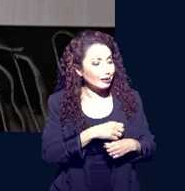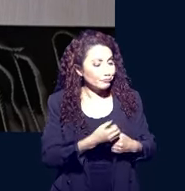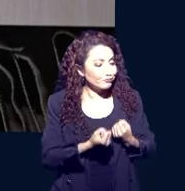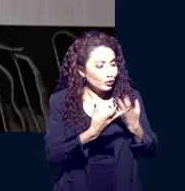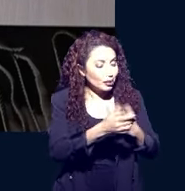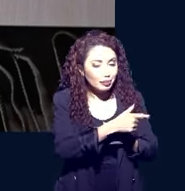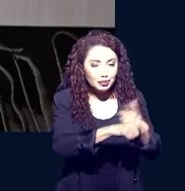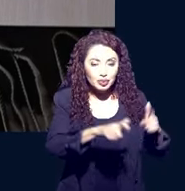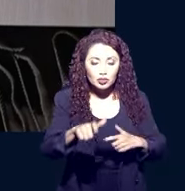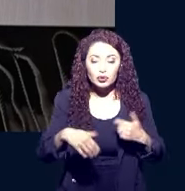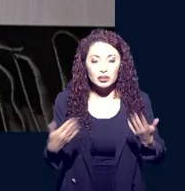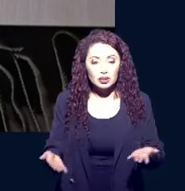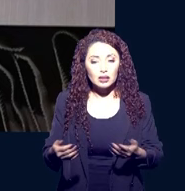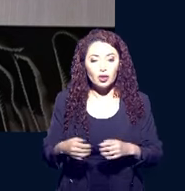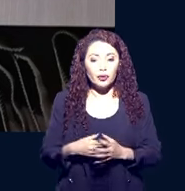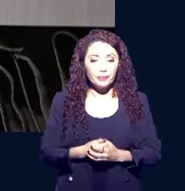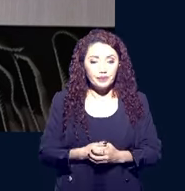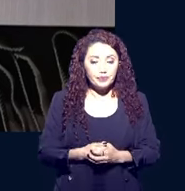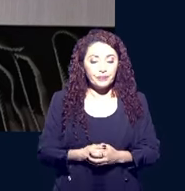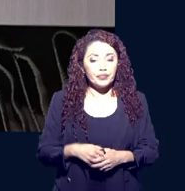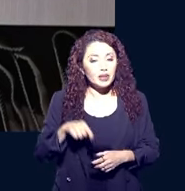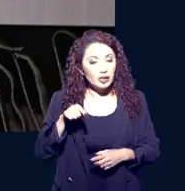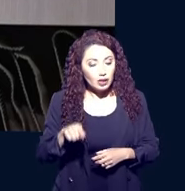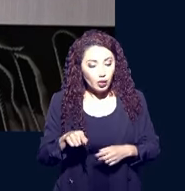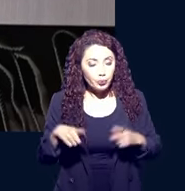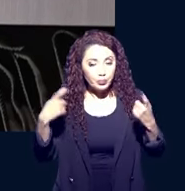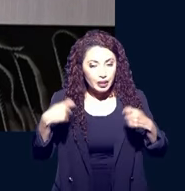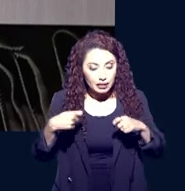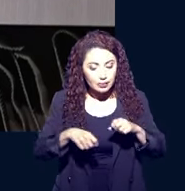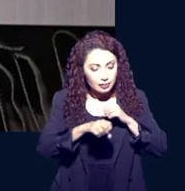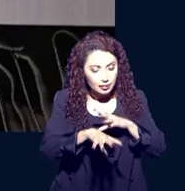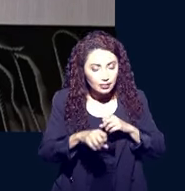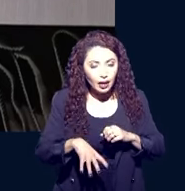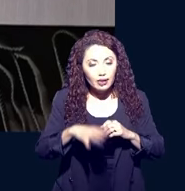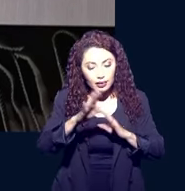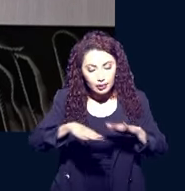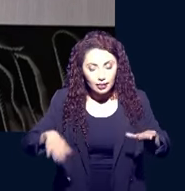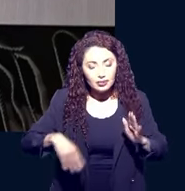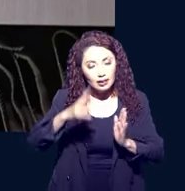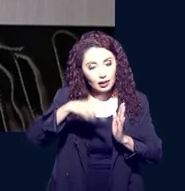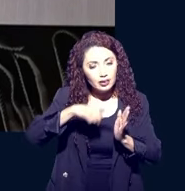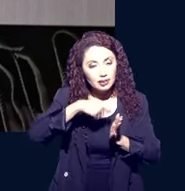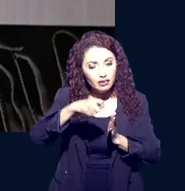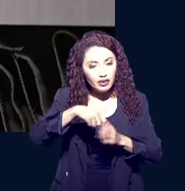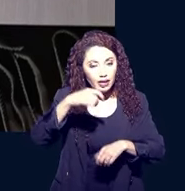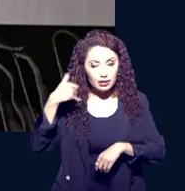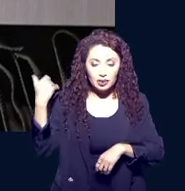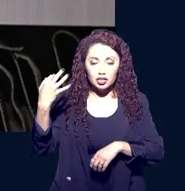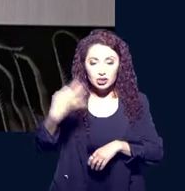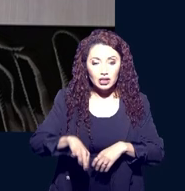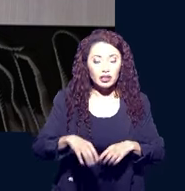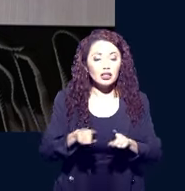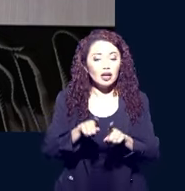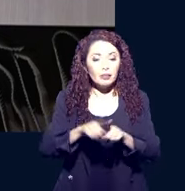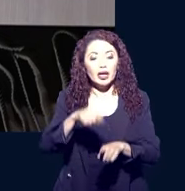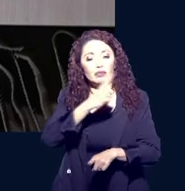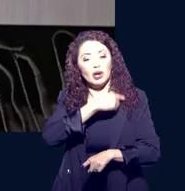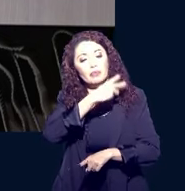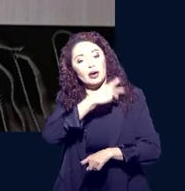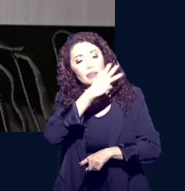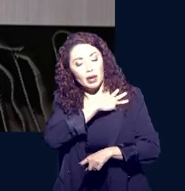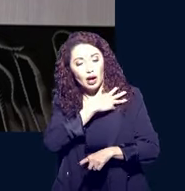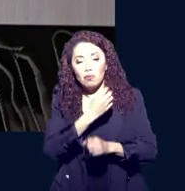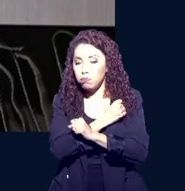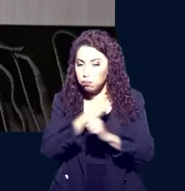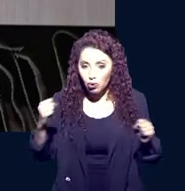Brasil já estão todos mapeados não alfabetização da criança na idade certa evasão escolar no ensino médio déficit de